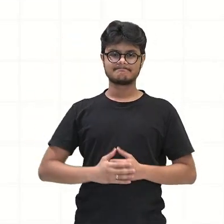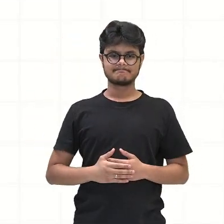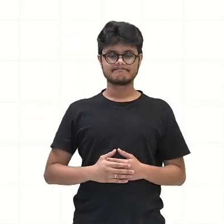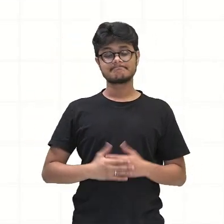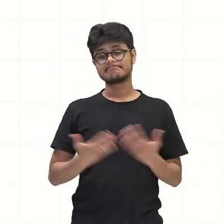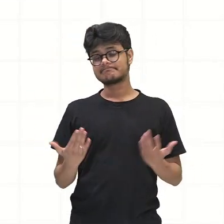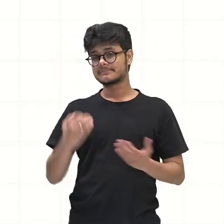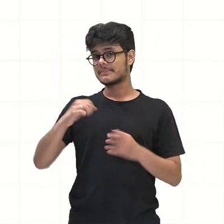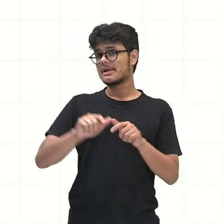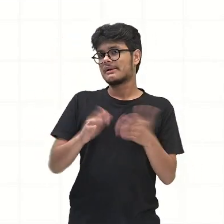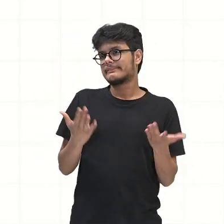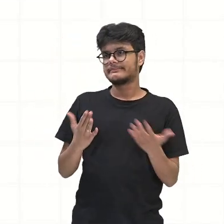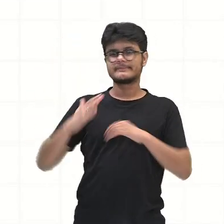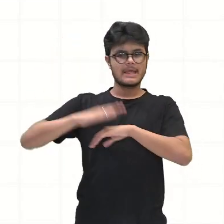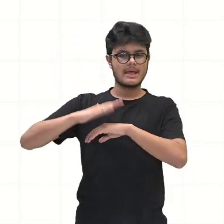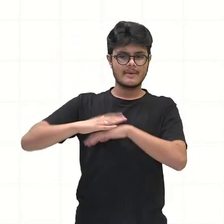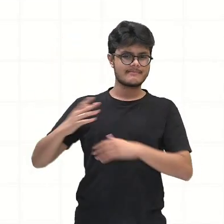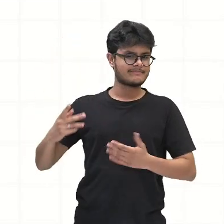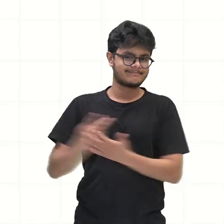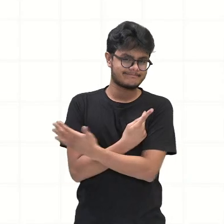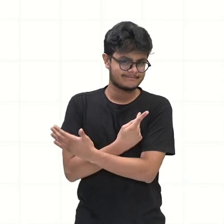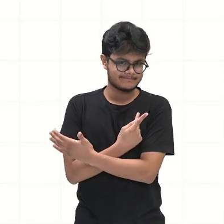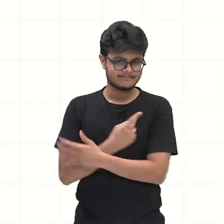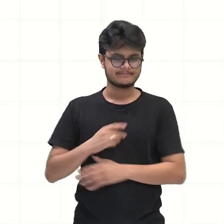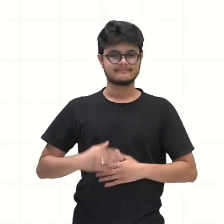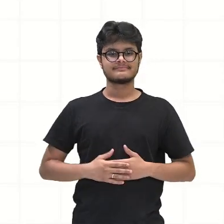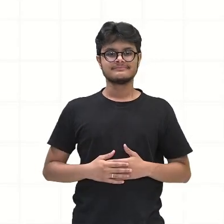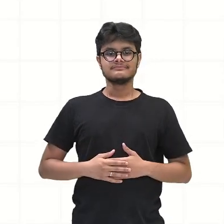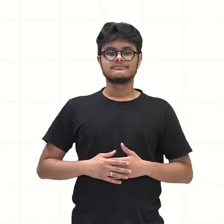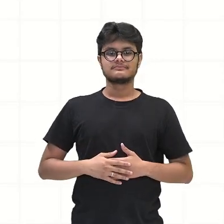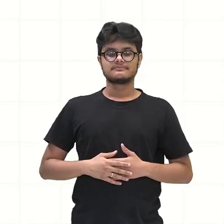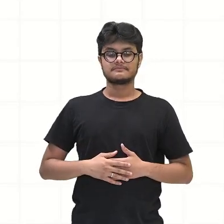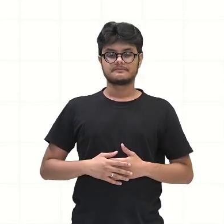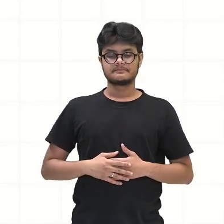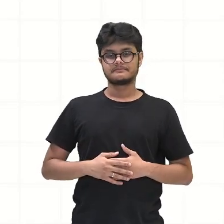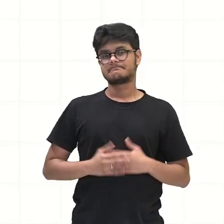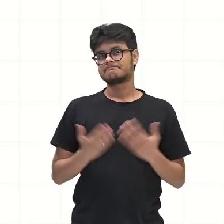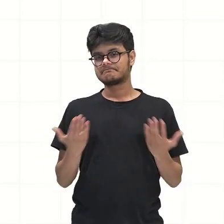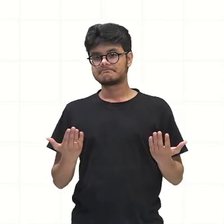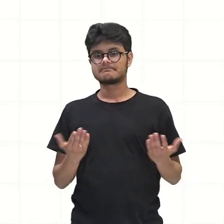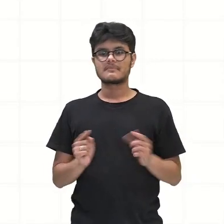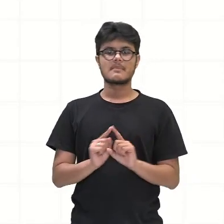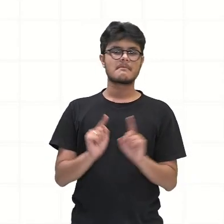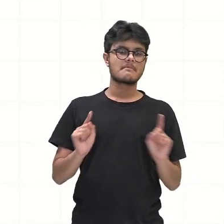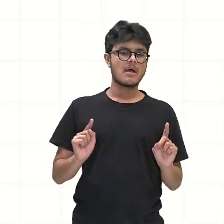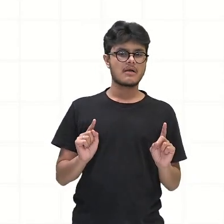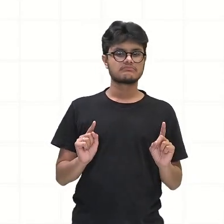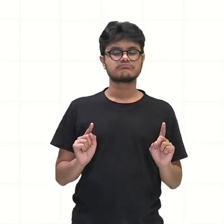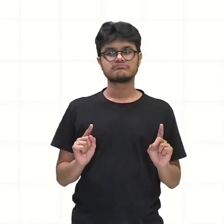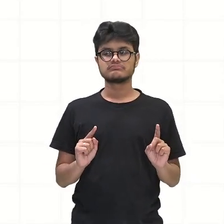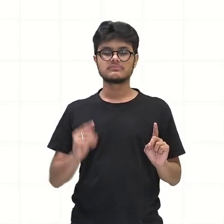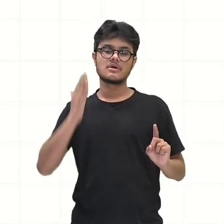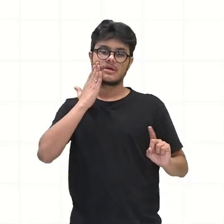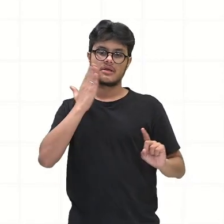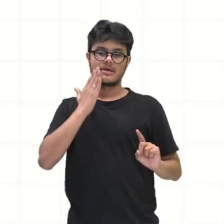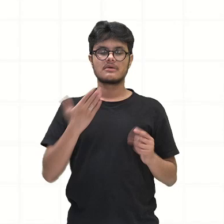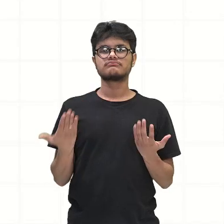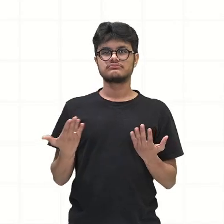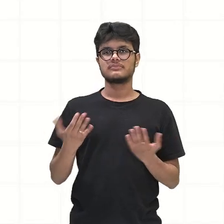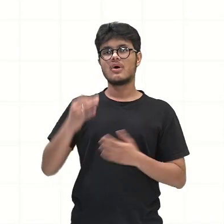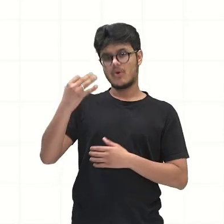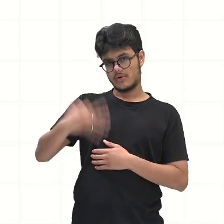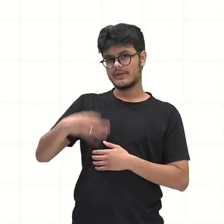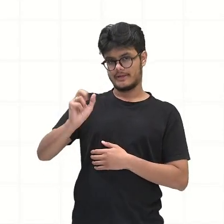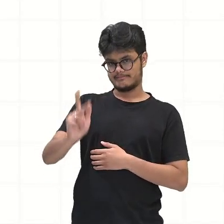Isso depende exclusivamente do acaso. O que a gente pode dizer com certeza é que vai cair